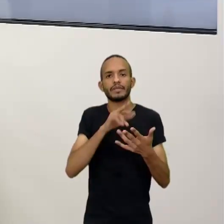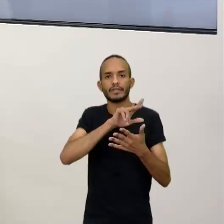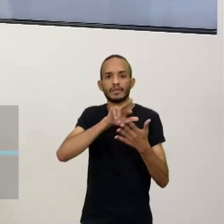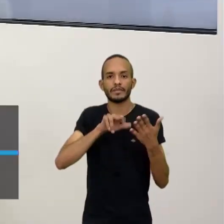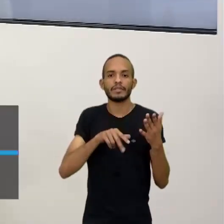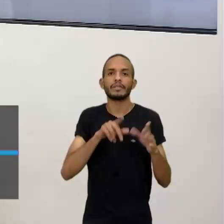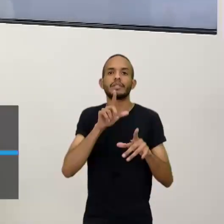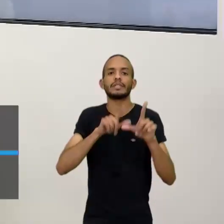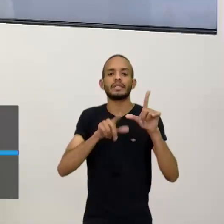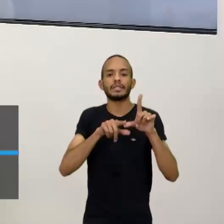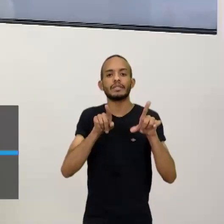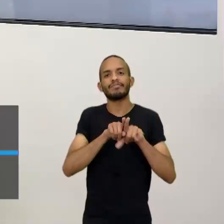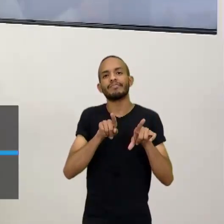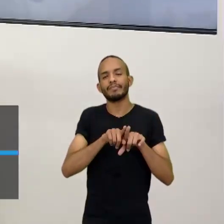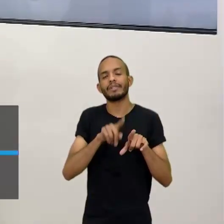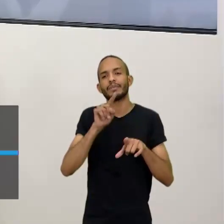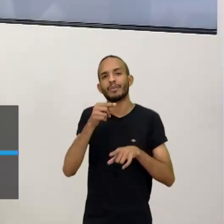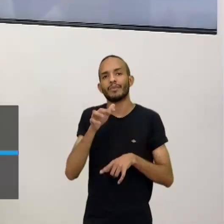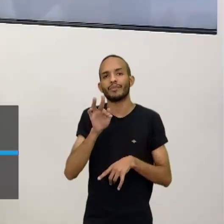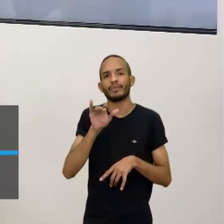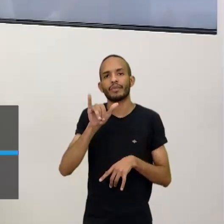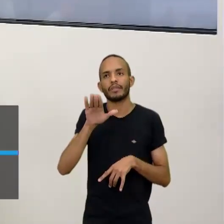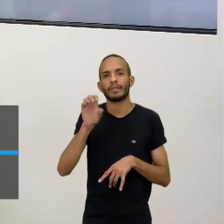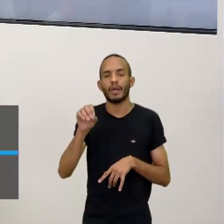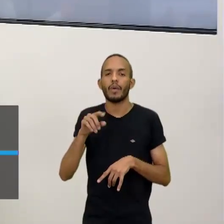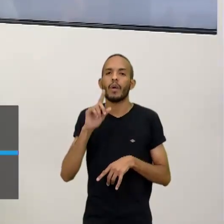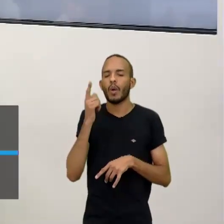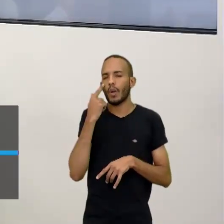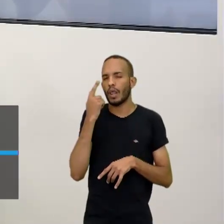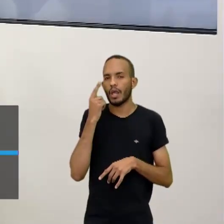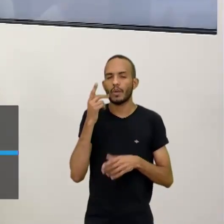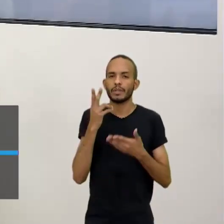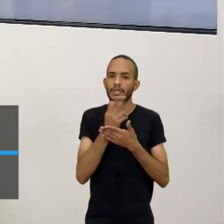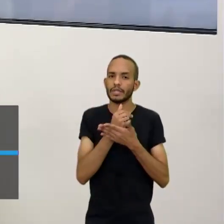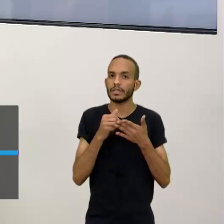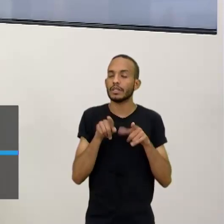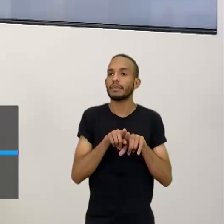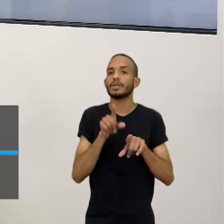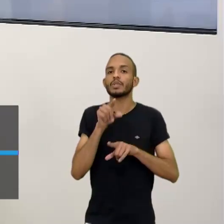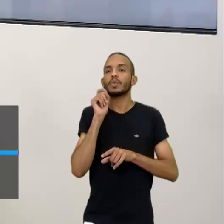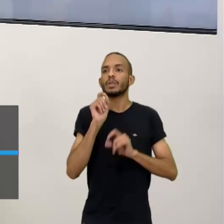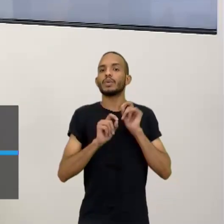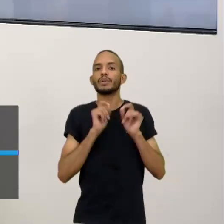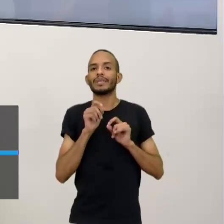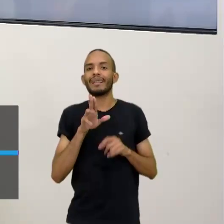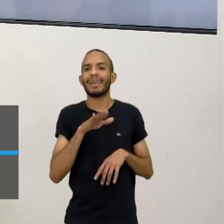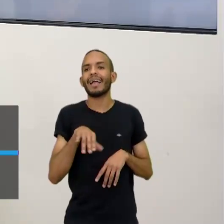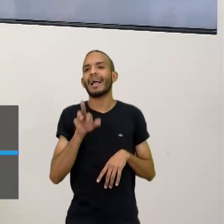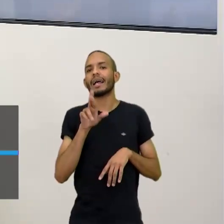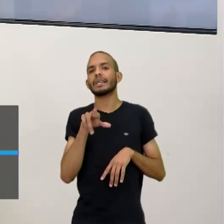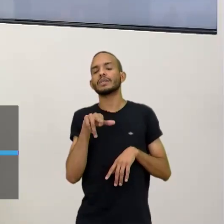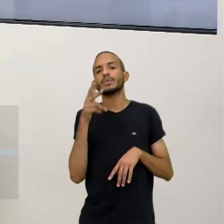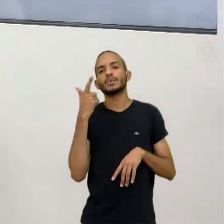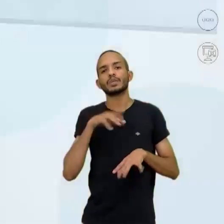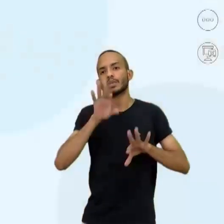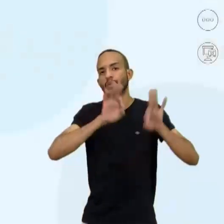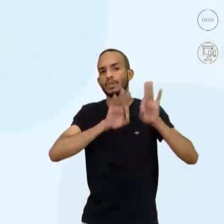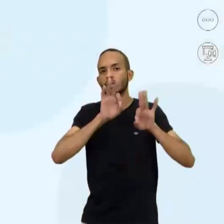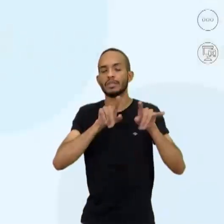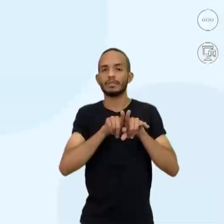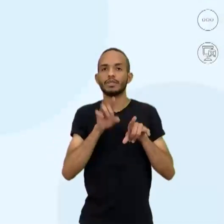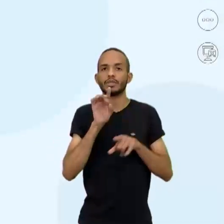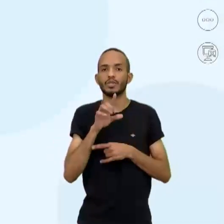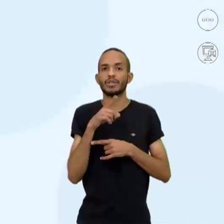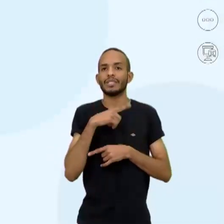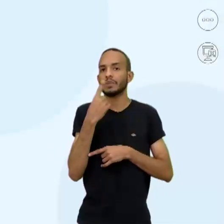uma função, aí fica mais difícil. Então, vamos olhar para o nosso desenho e escolher aquelas razões que a gente consegue montar que só